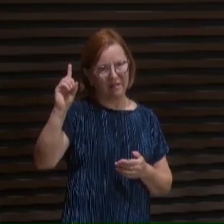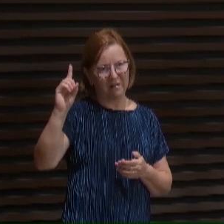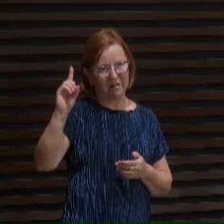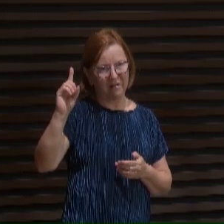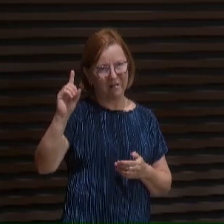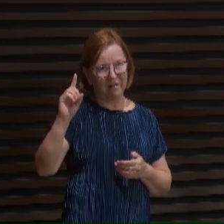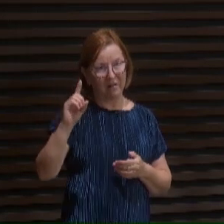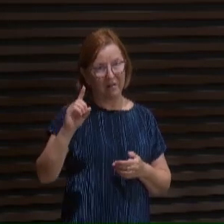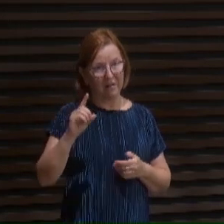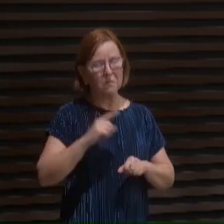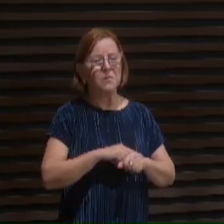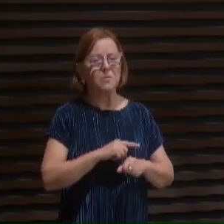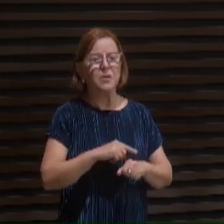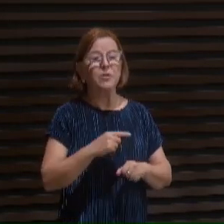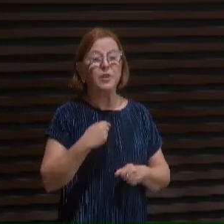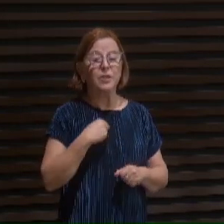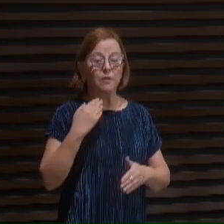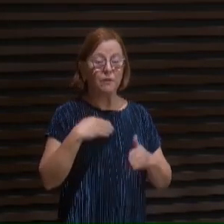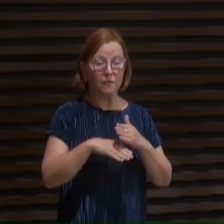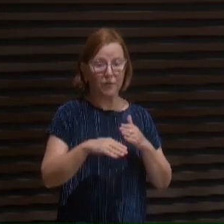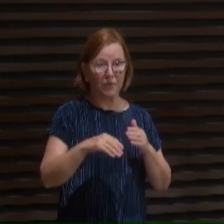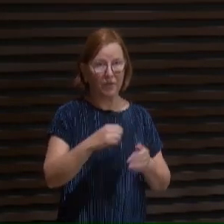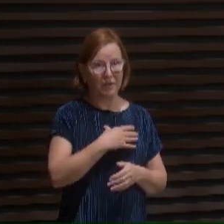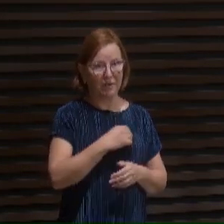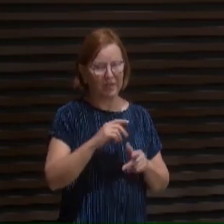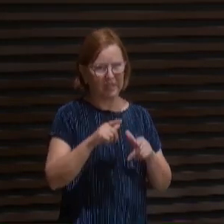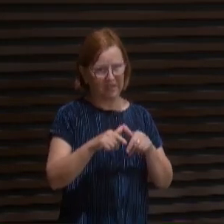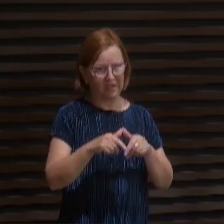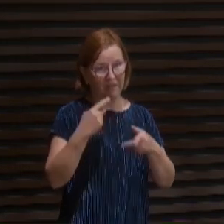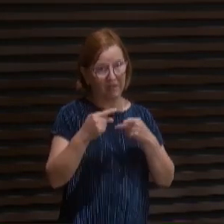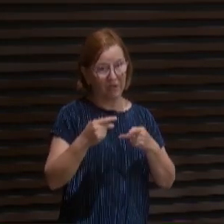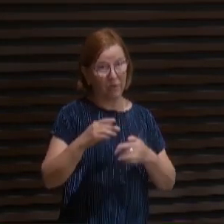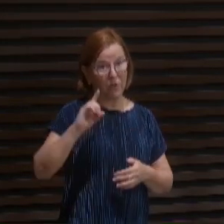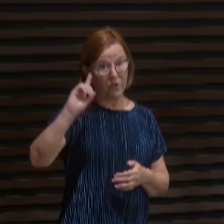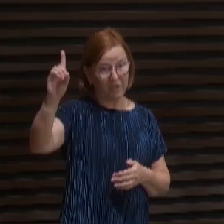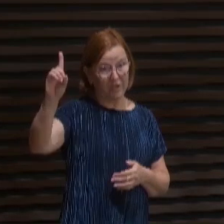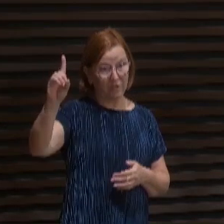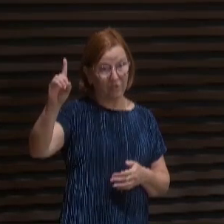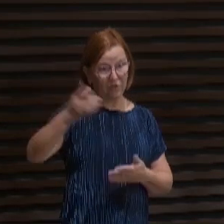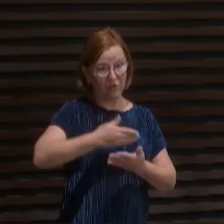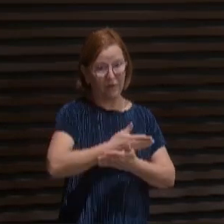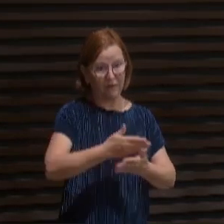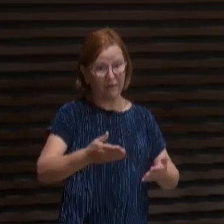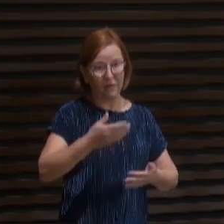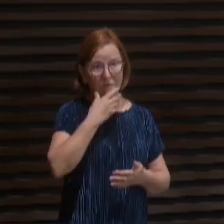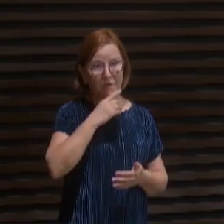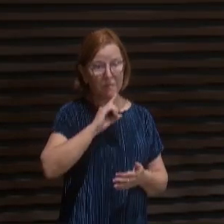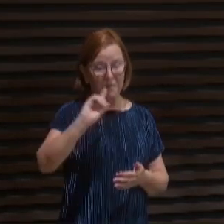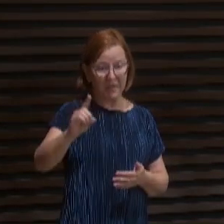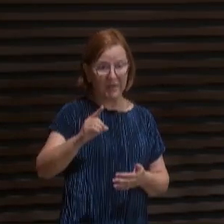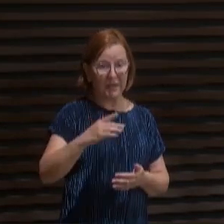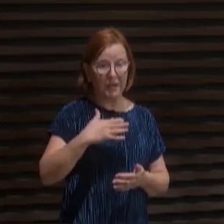aos filhos de Israel e lhes disser: o Deus de vossos pais me enviou a